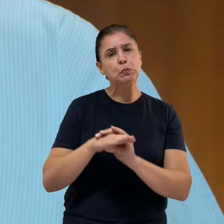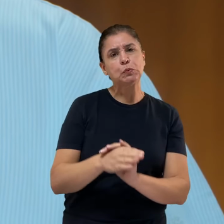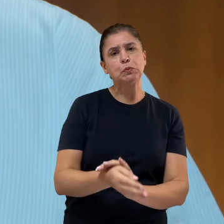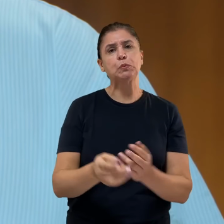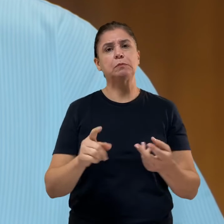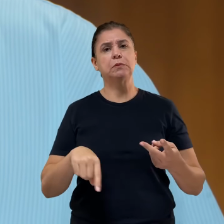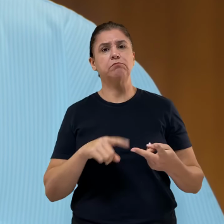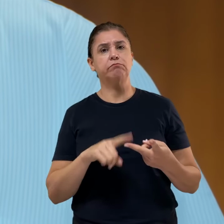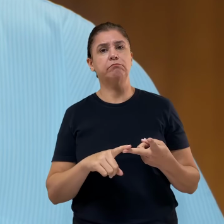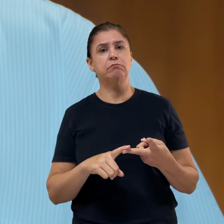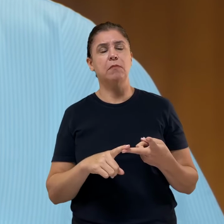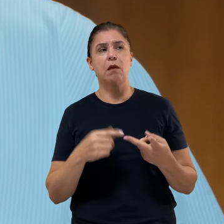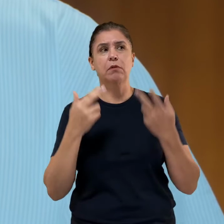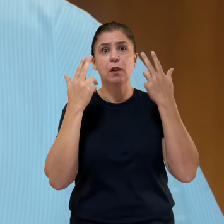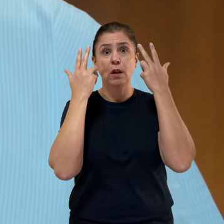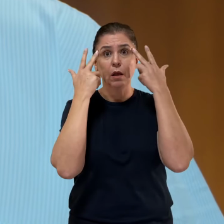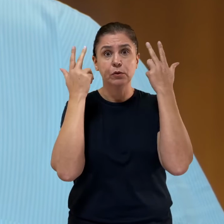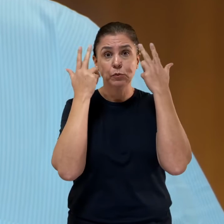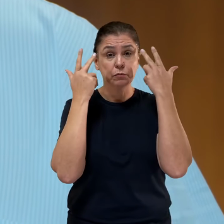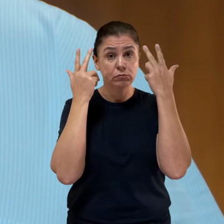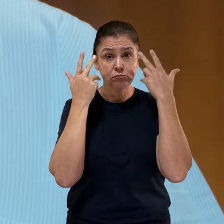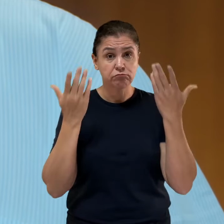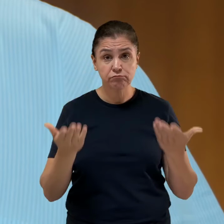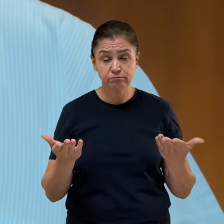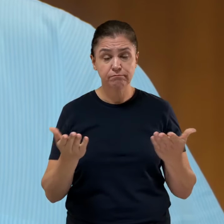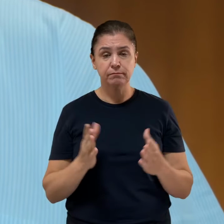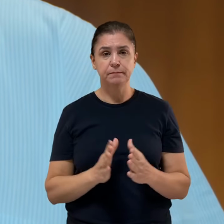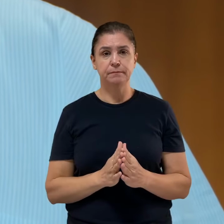costumes. Isso é natural.